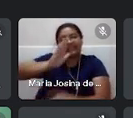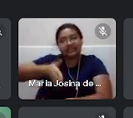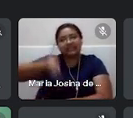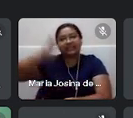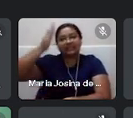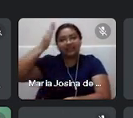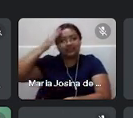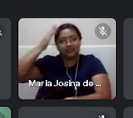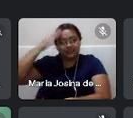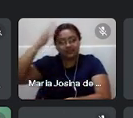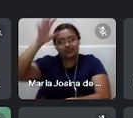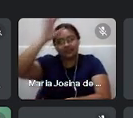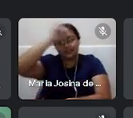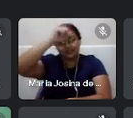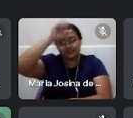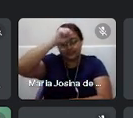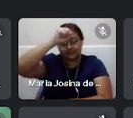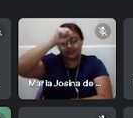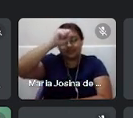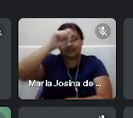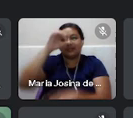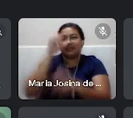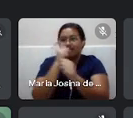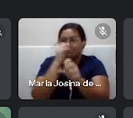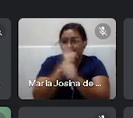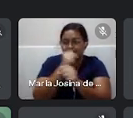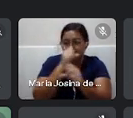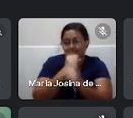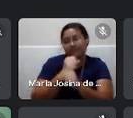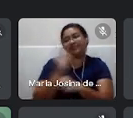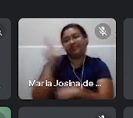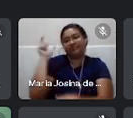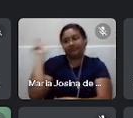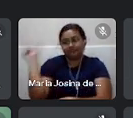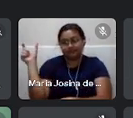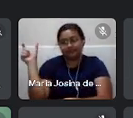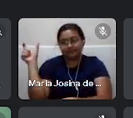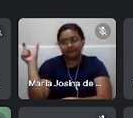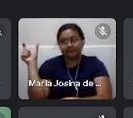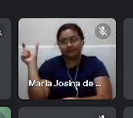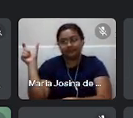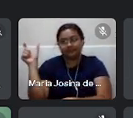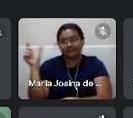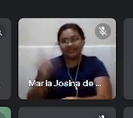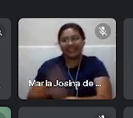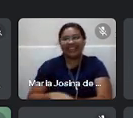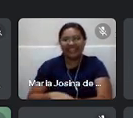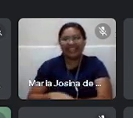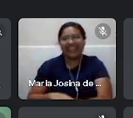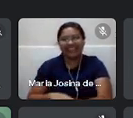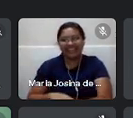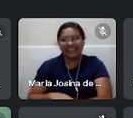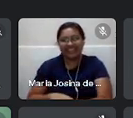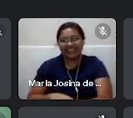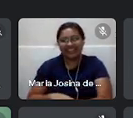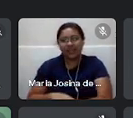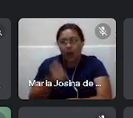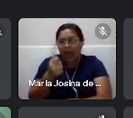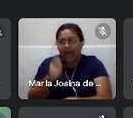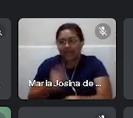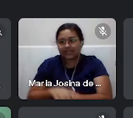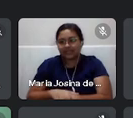intérpretes já aprenderam a calcular a função da probabilidade. De tanto que